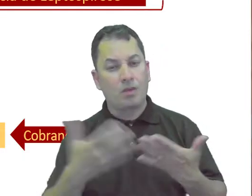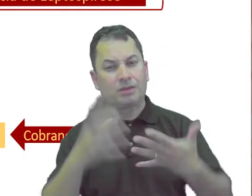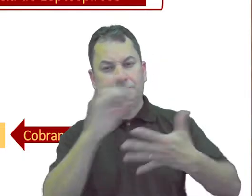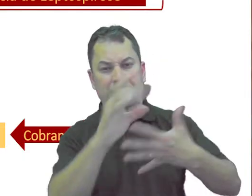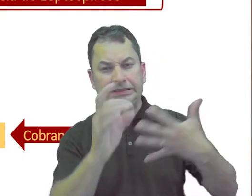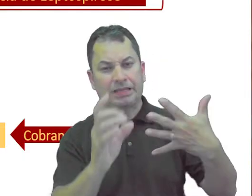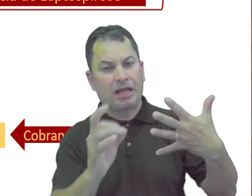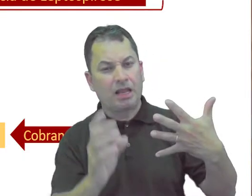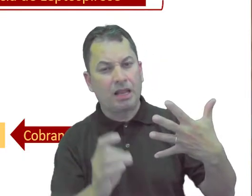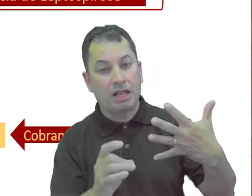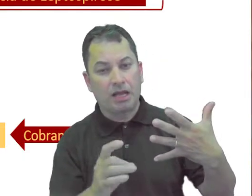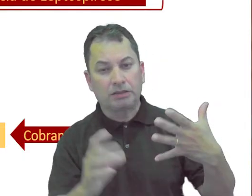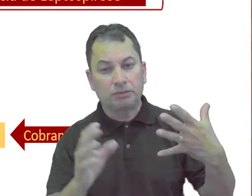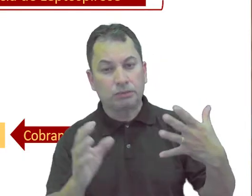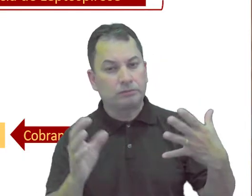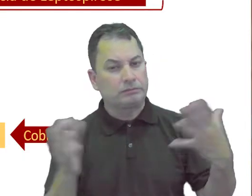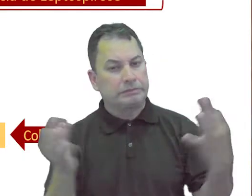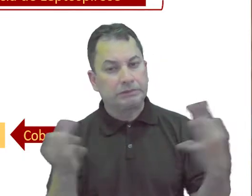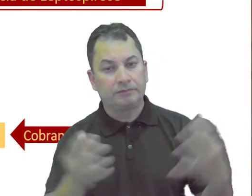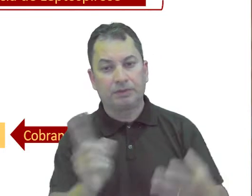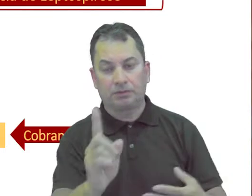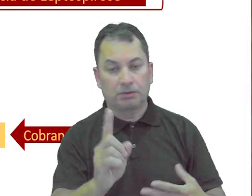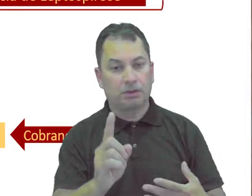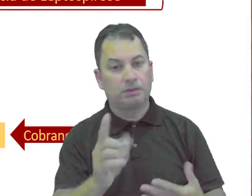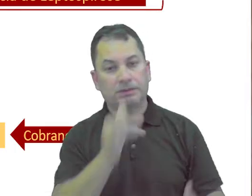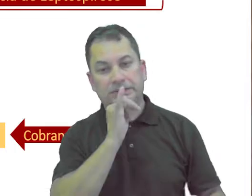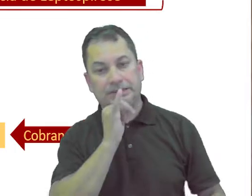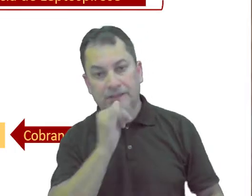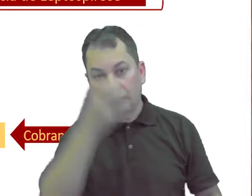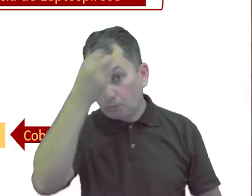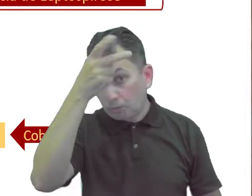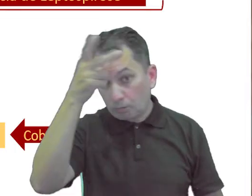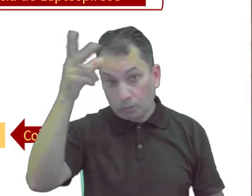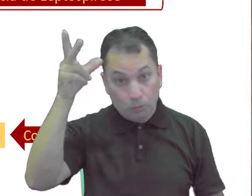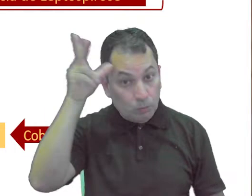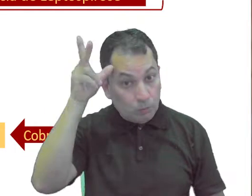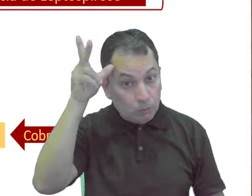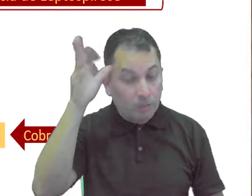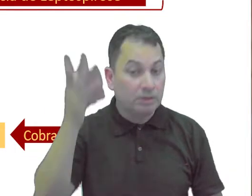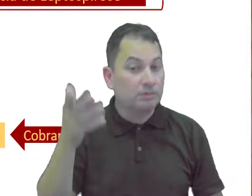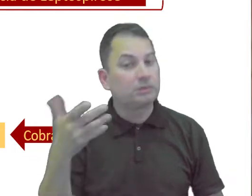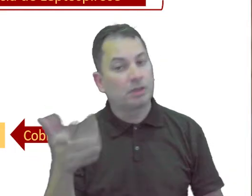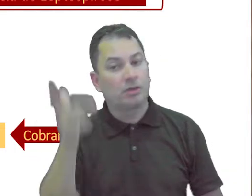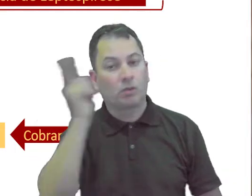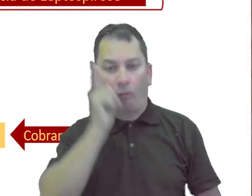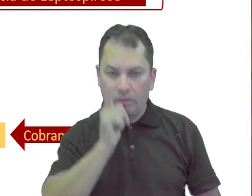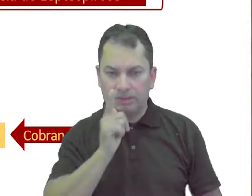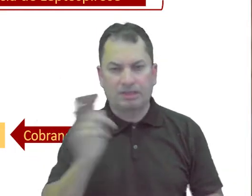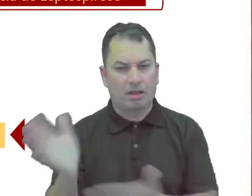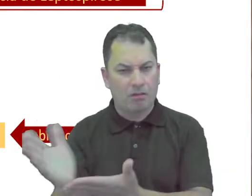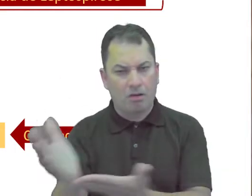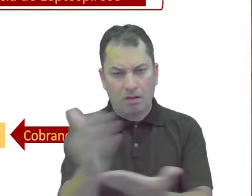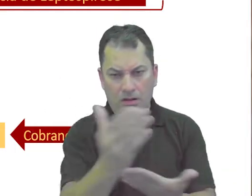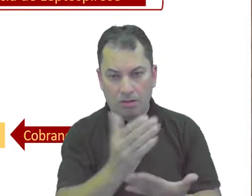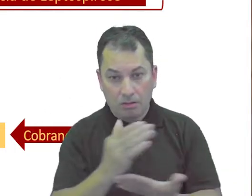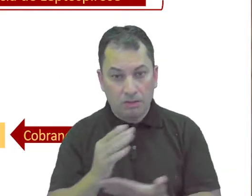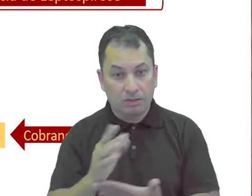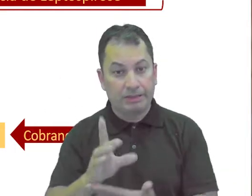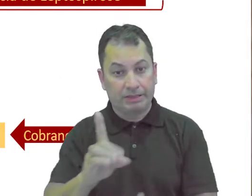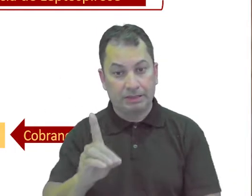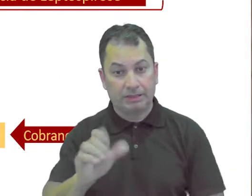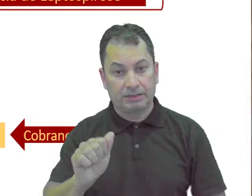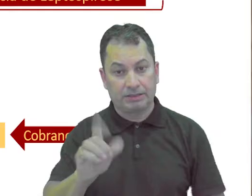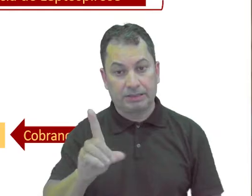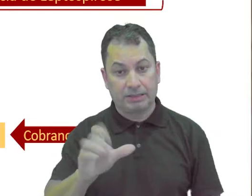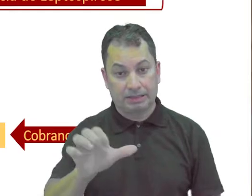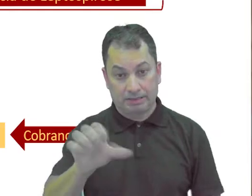detalhadas, como por exemplo, os municípios, né? A gente consegue capturar diversos dados, né, da área